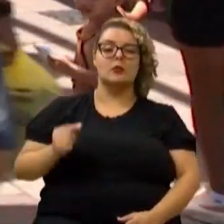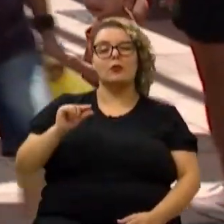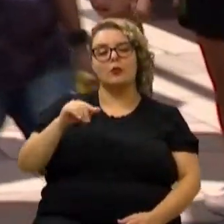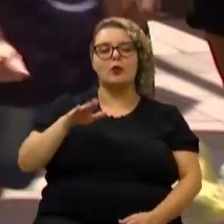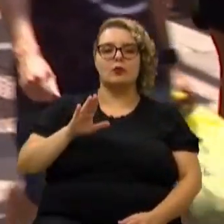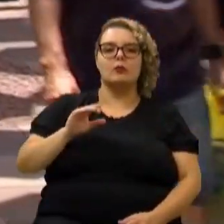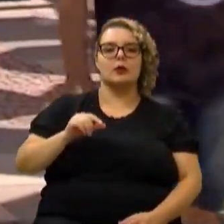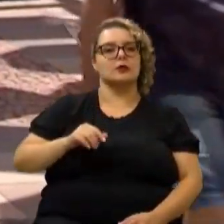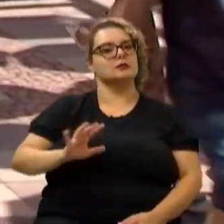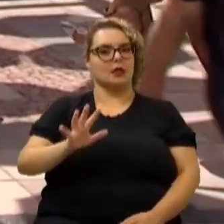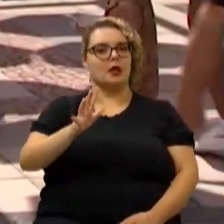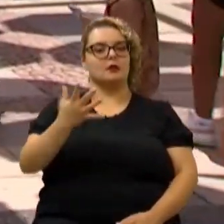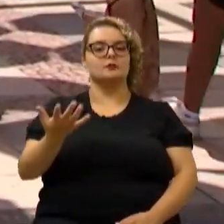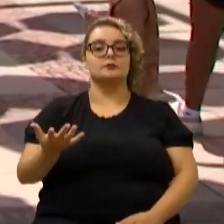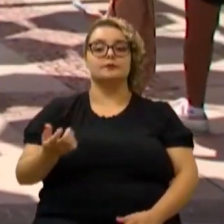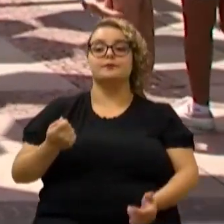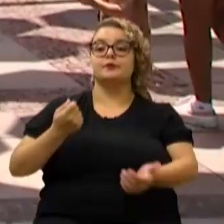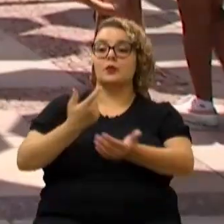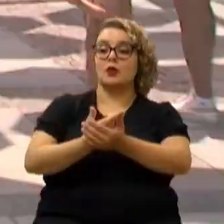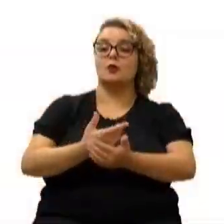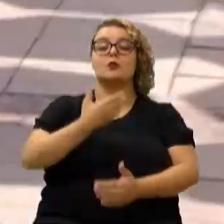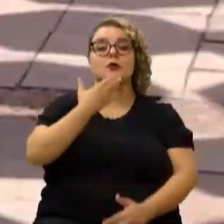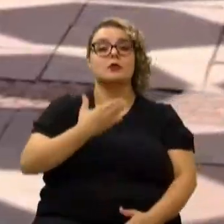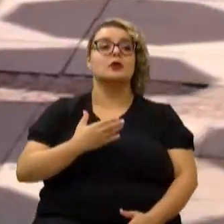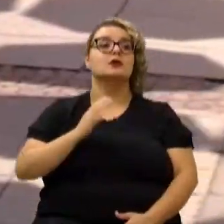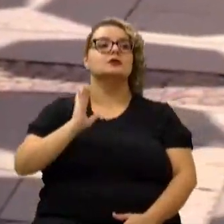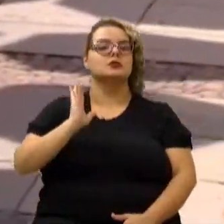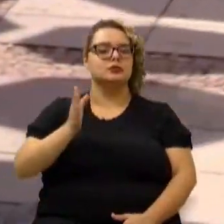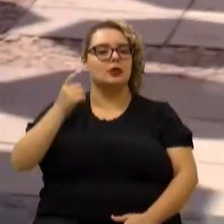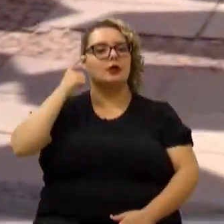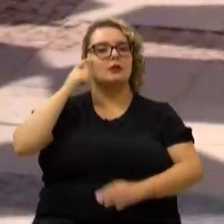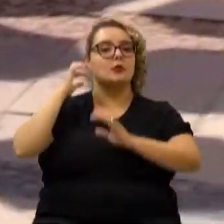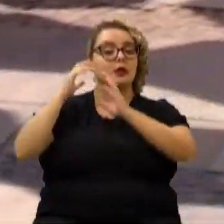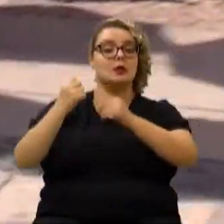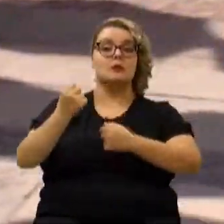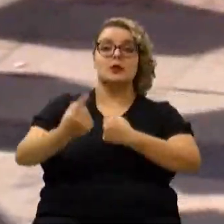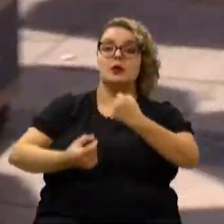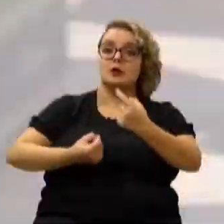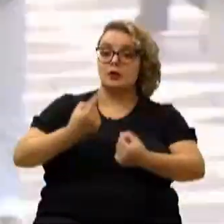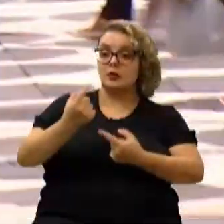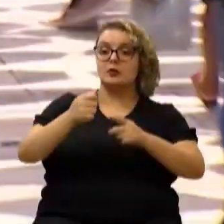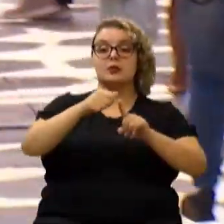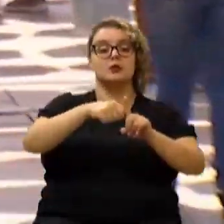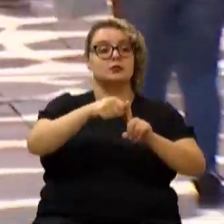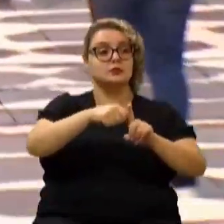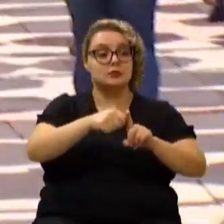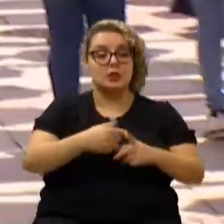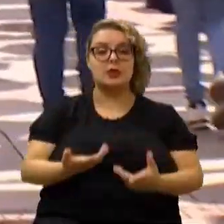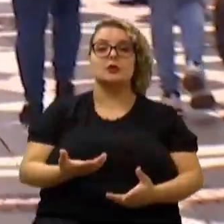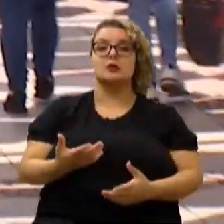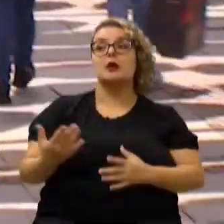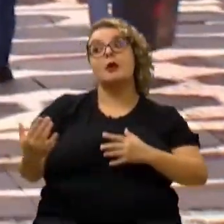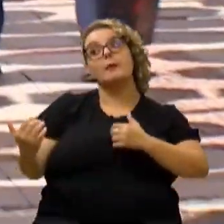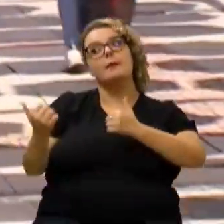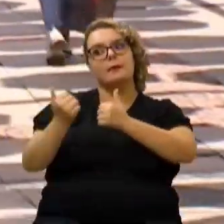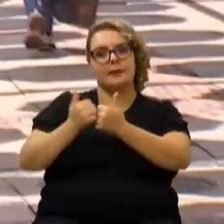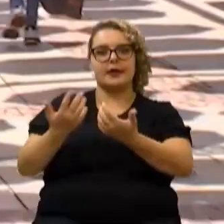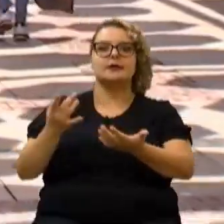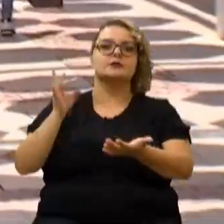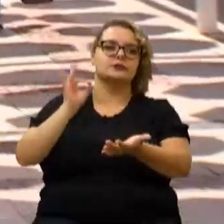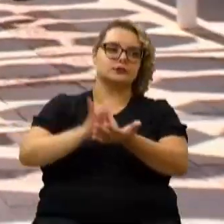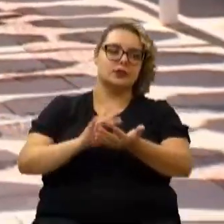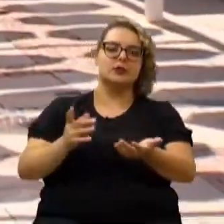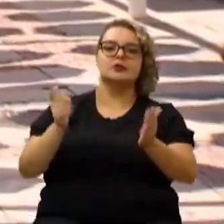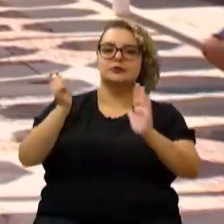que seja um pouco mais caro. Então, acho que as compras do Natal já vêm sendo pensadas há alguns meses e agora a gente já está